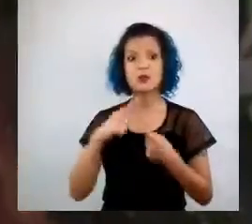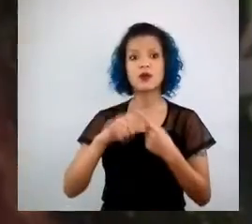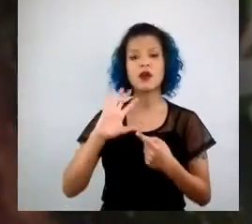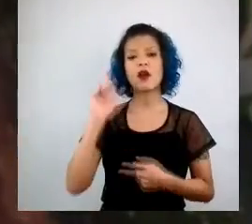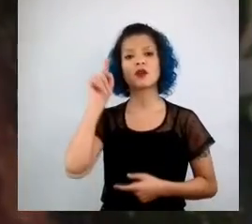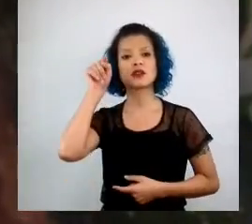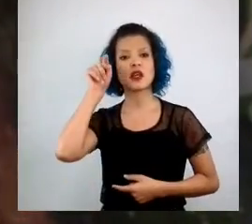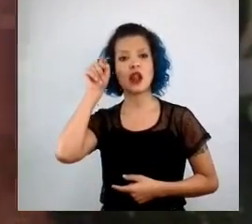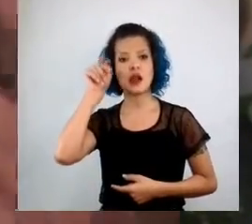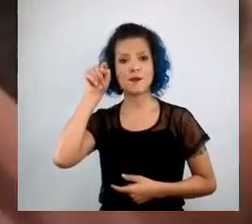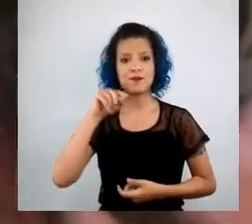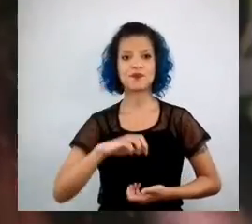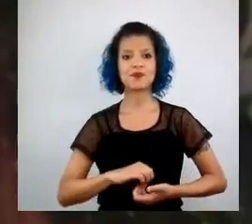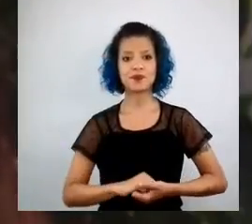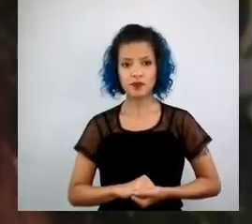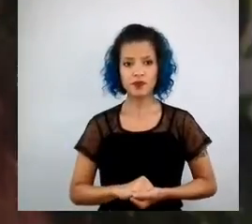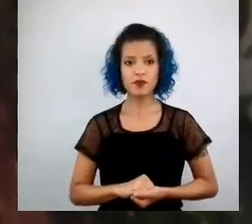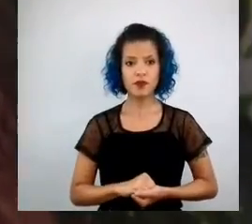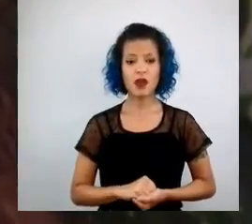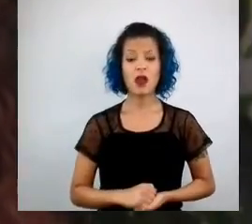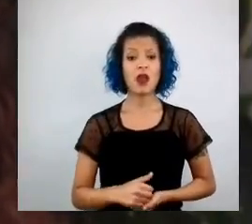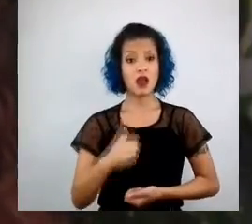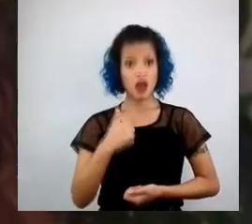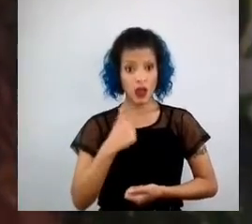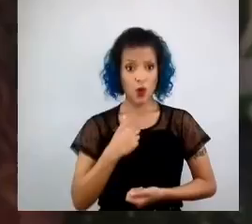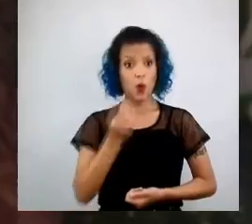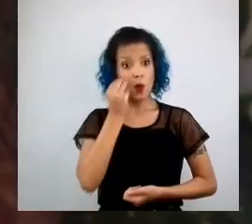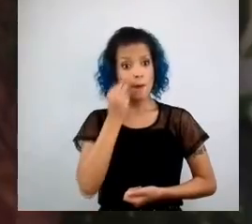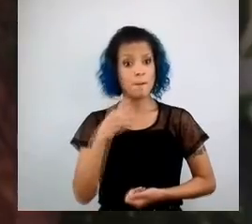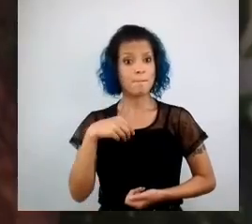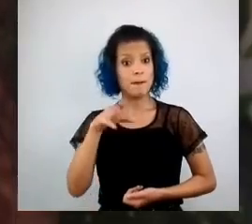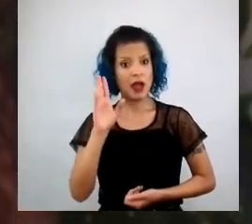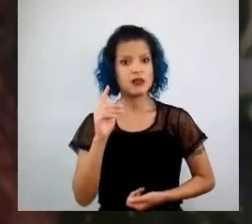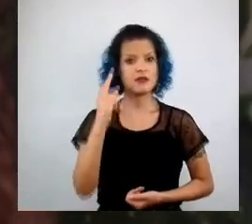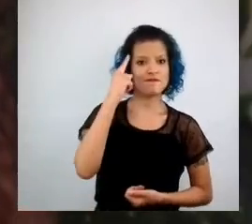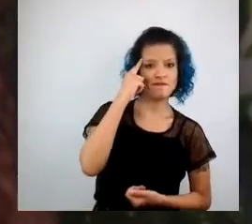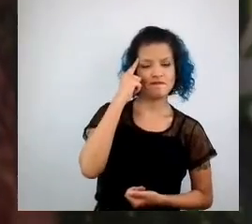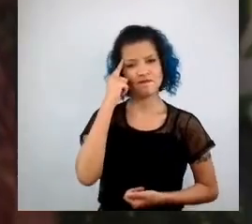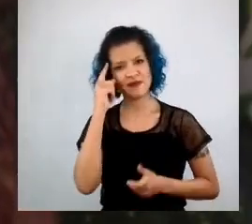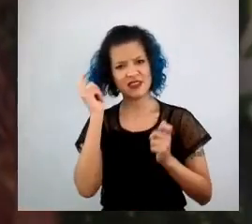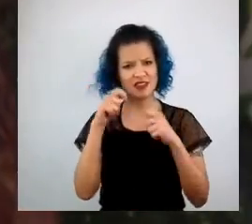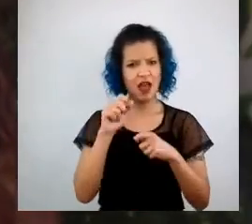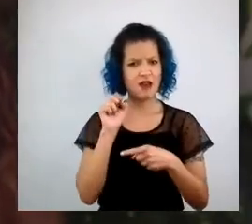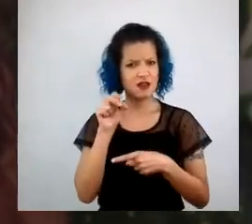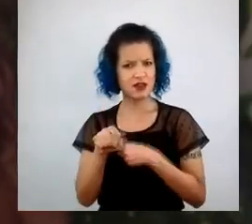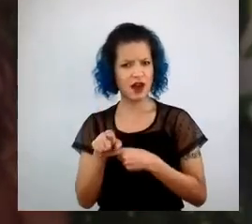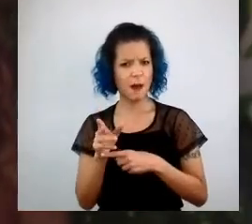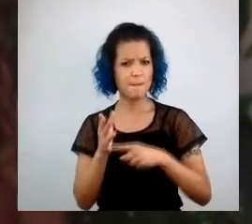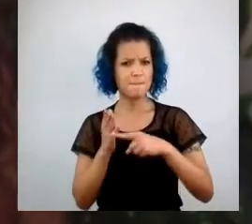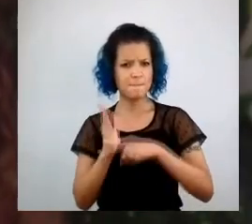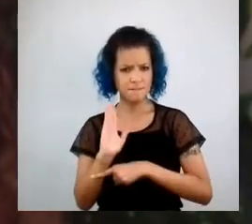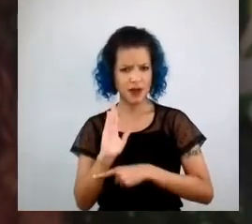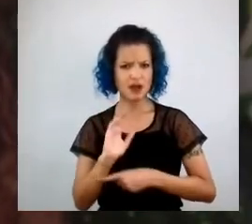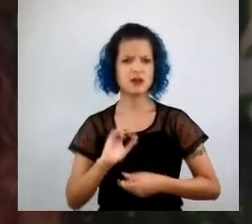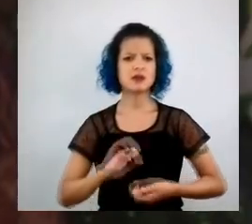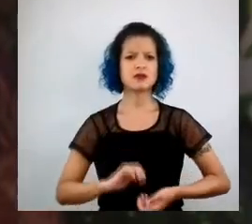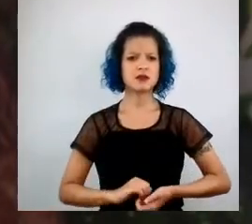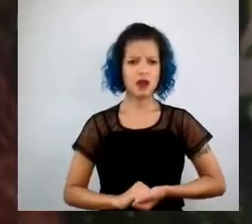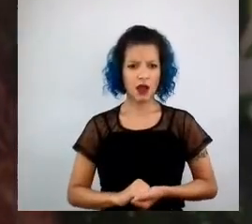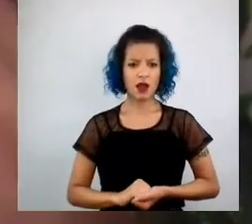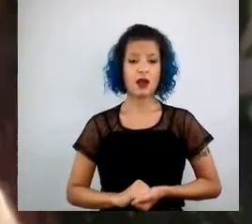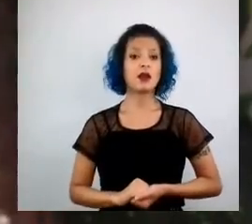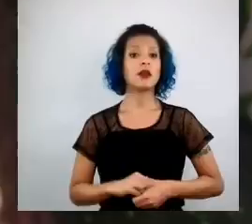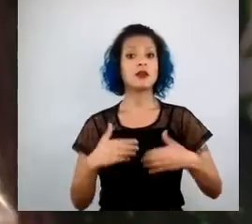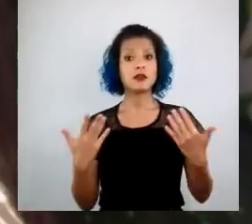Então, acreditei mais ainda, né, que eu pegaria, enfim. E aí, no final de semana, eles